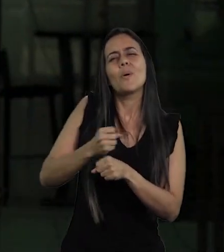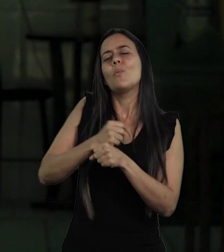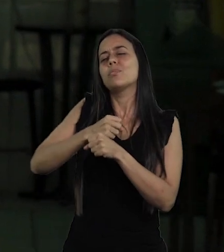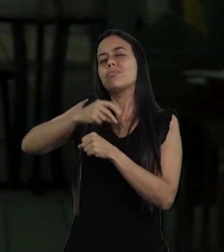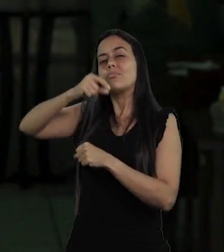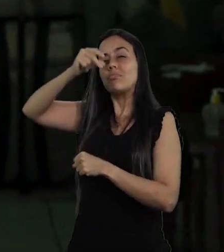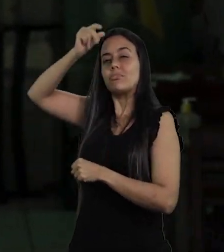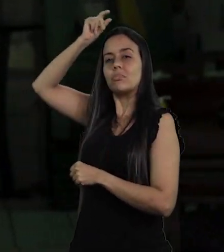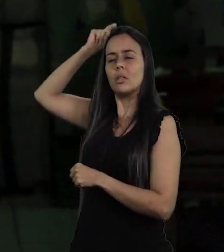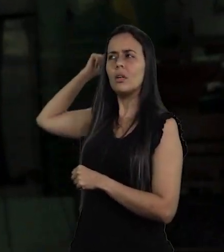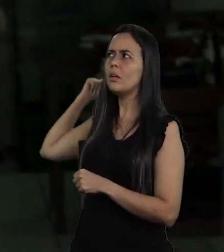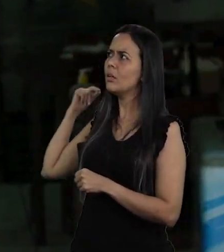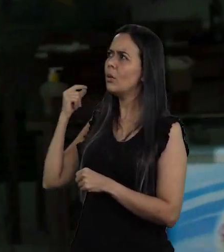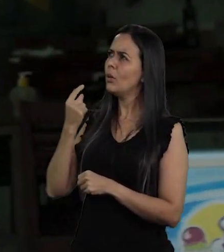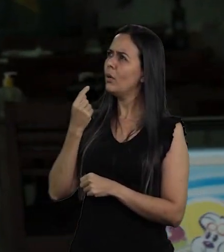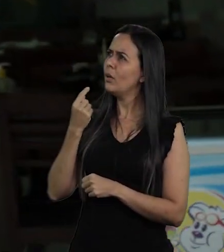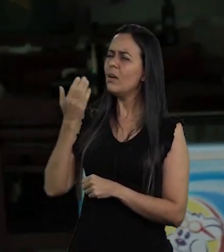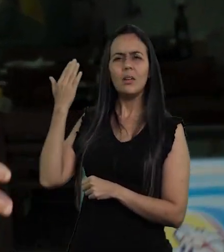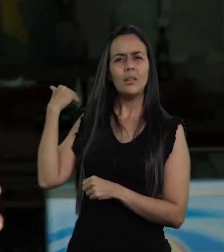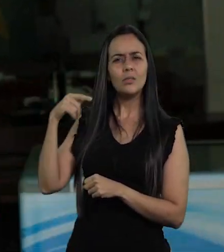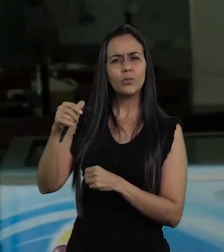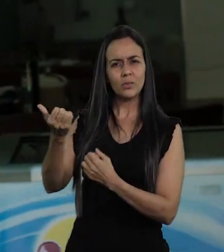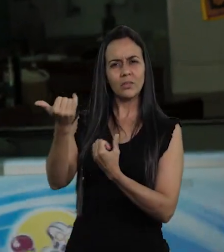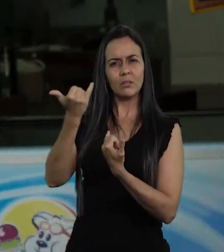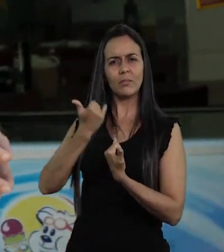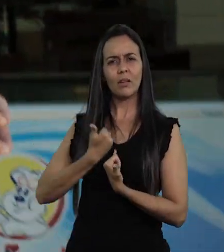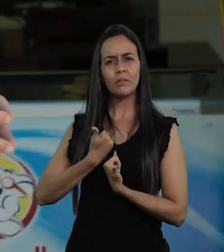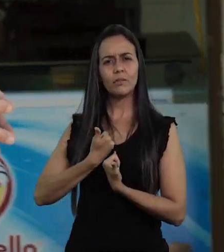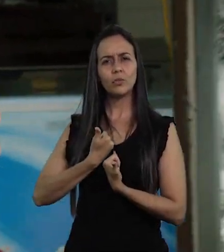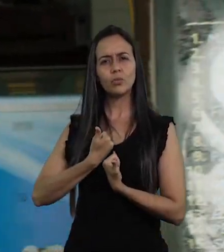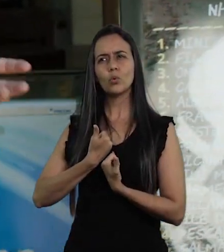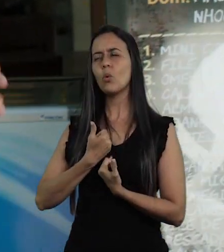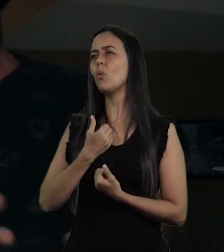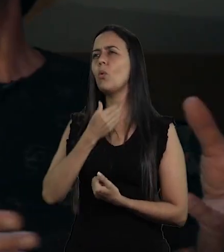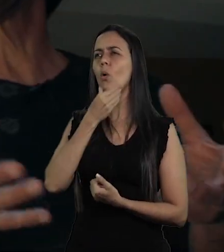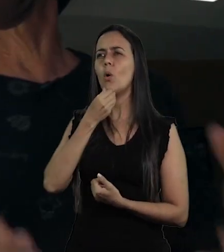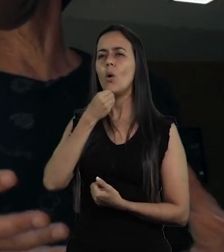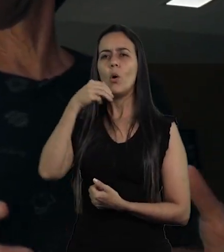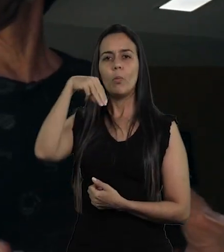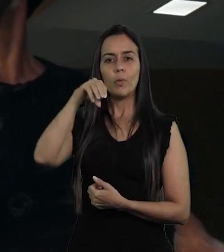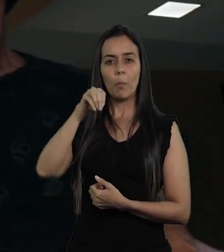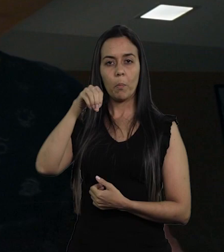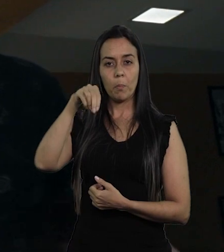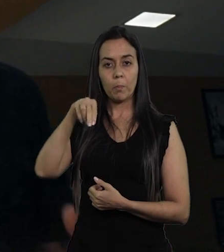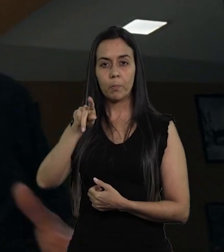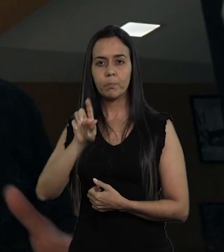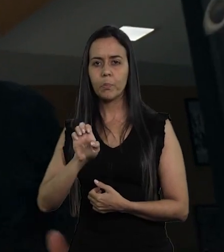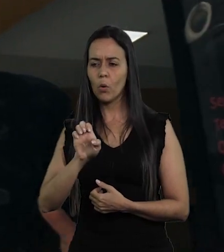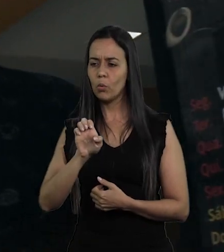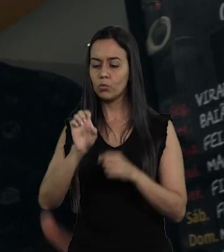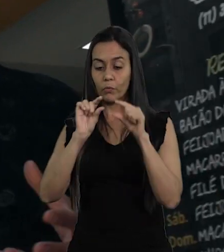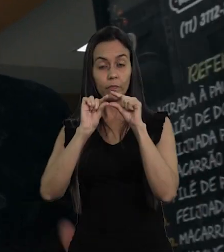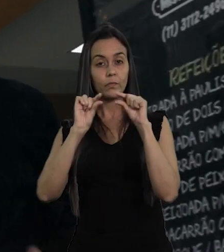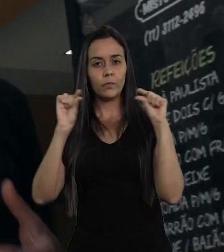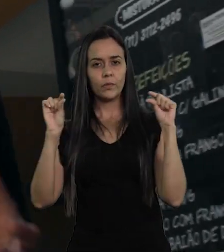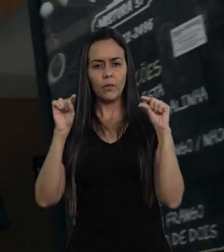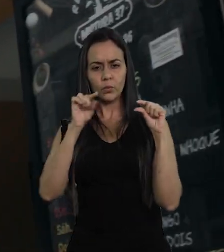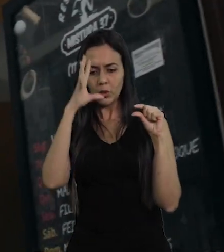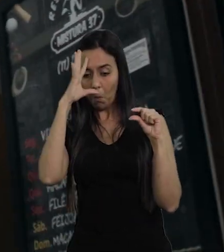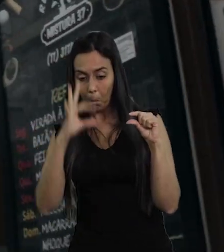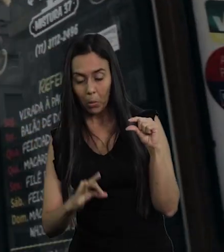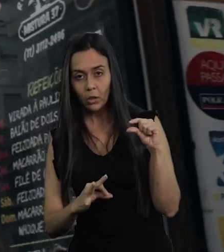você me citou que um monge, não sei, falou que você não precisa entender. Esse sim. entendimento ele